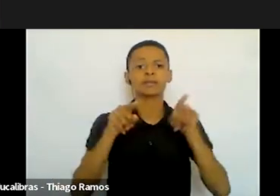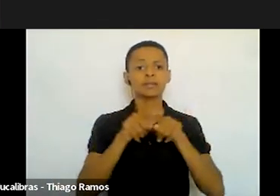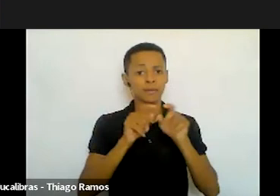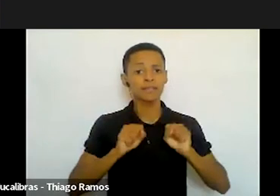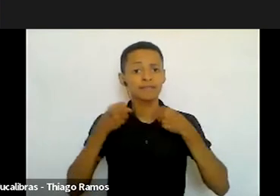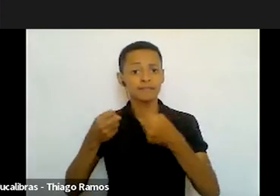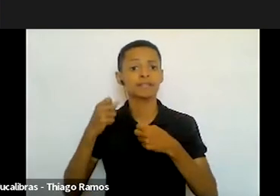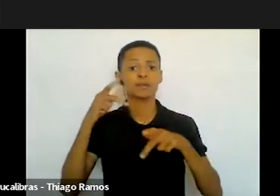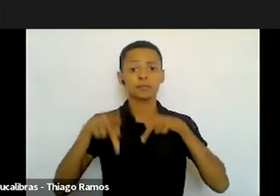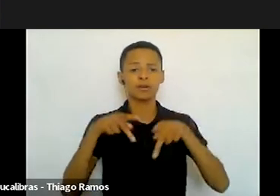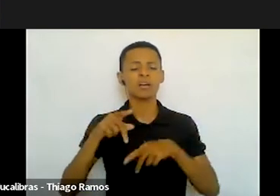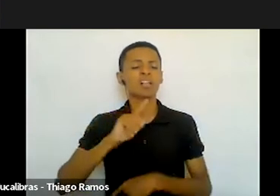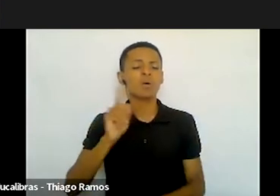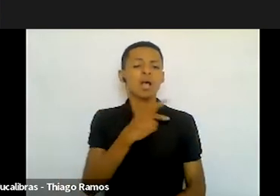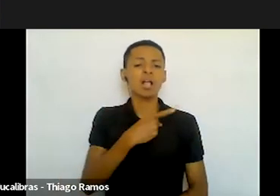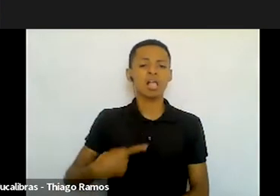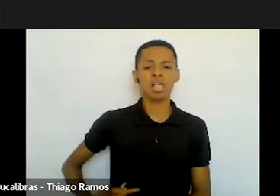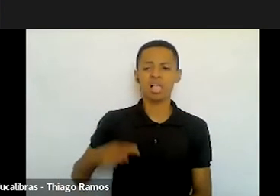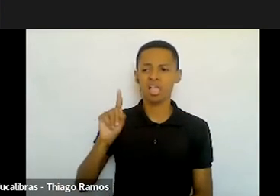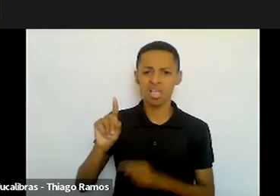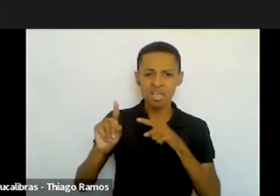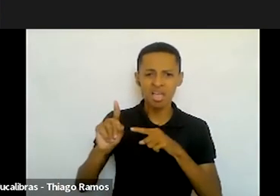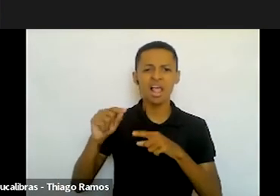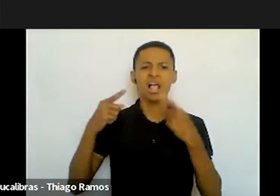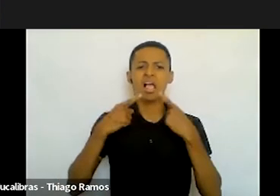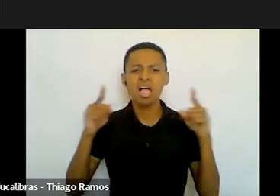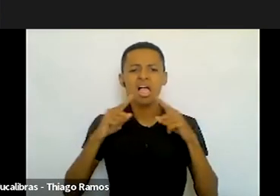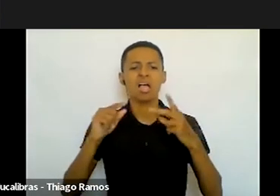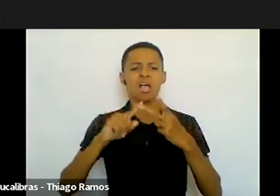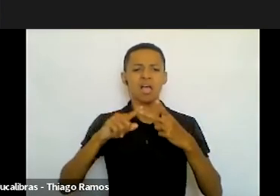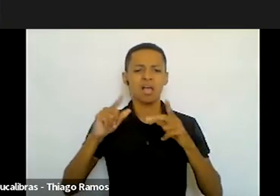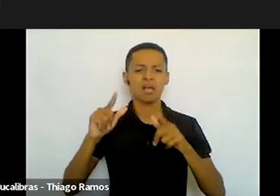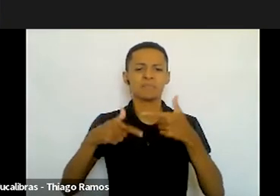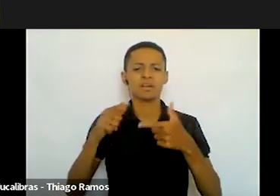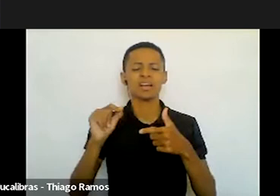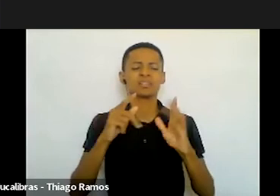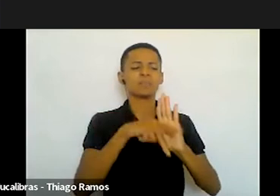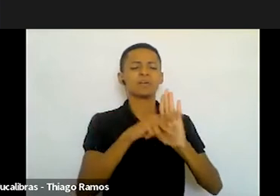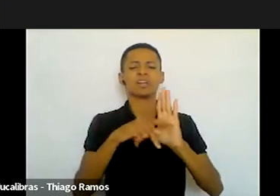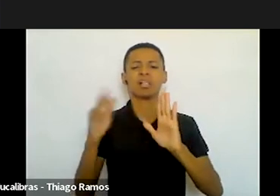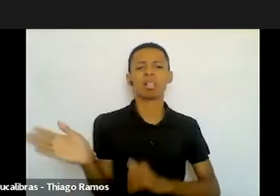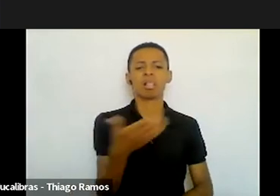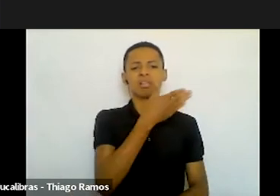né? Não um presidente que luta e que briga rapidamente para passar um projeto de lei como